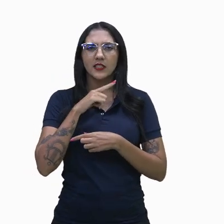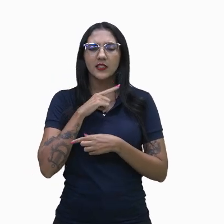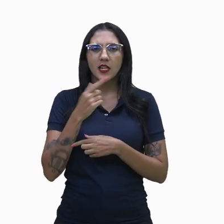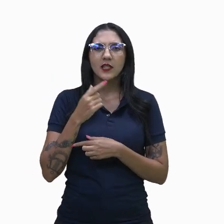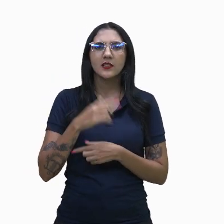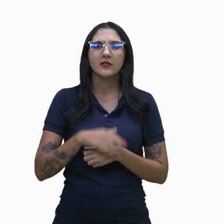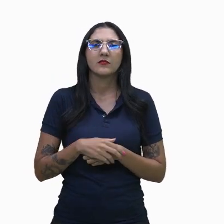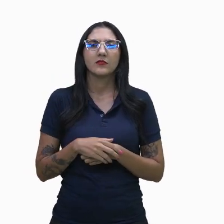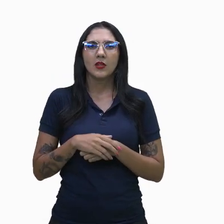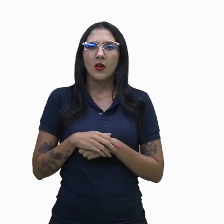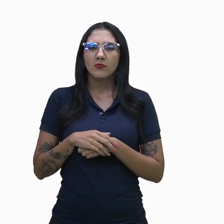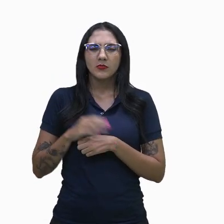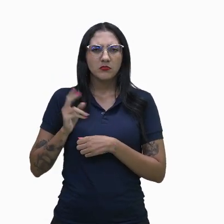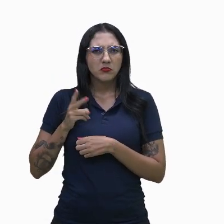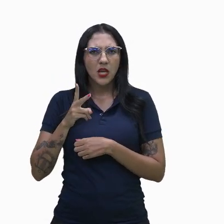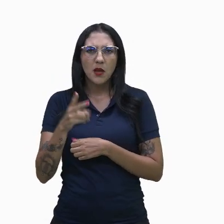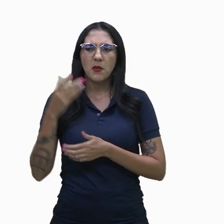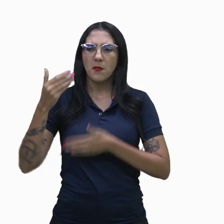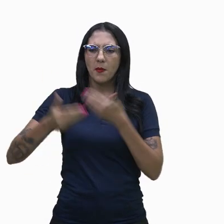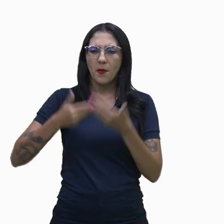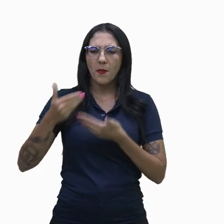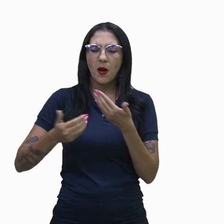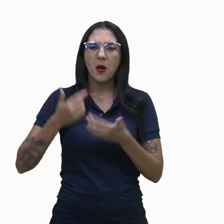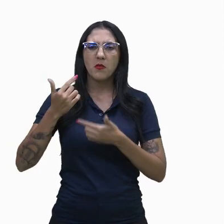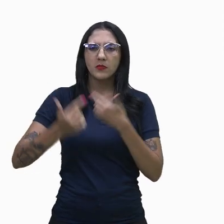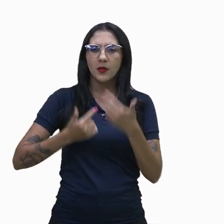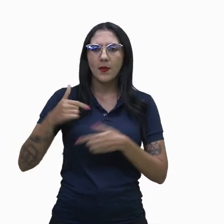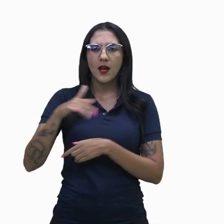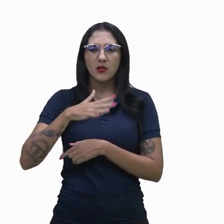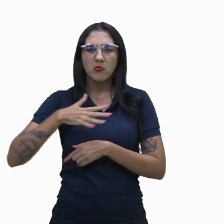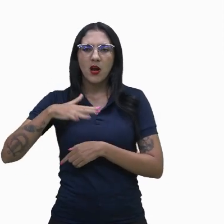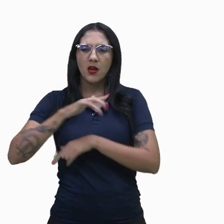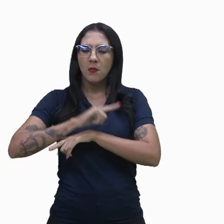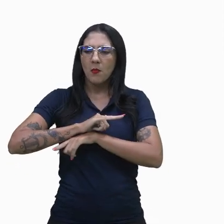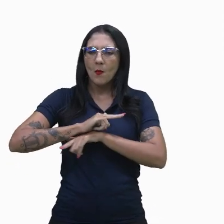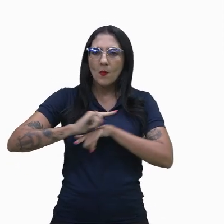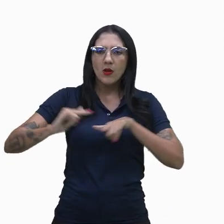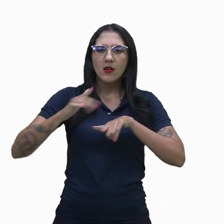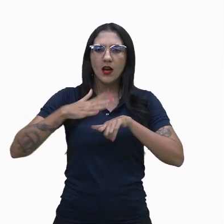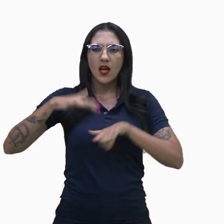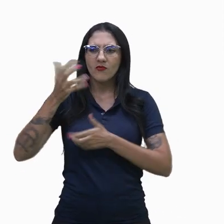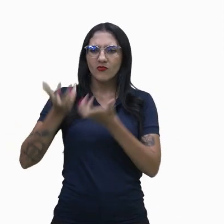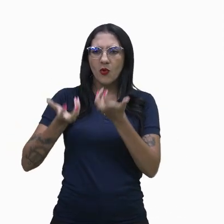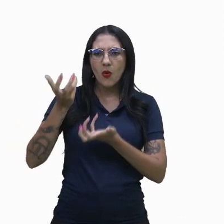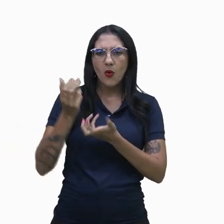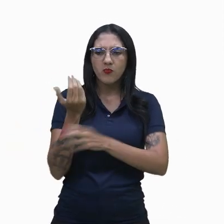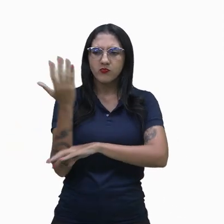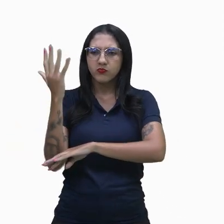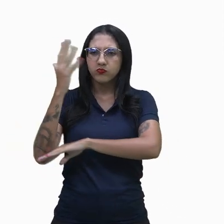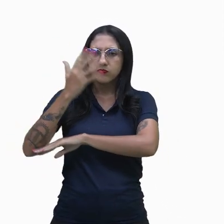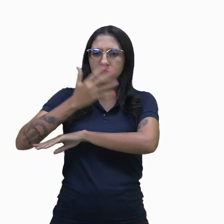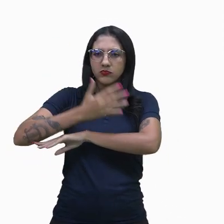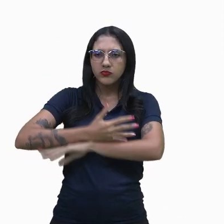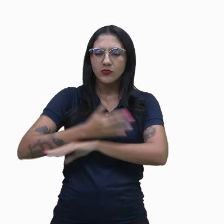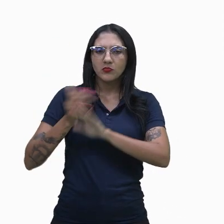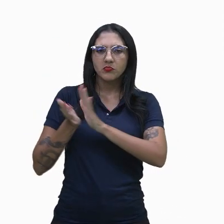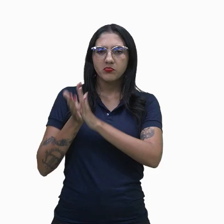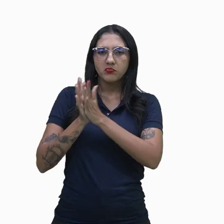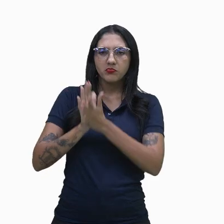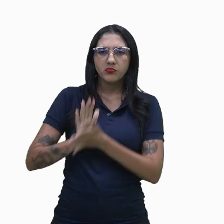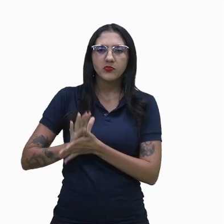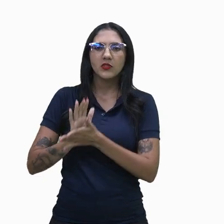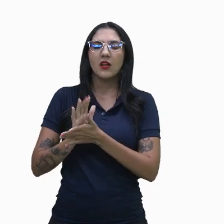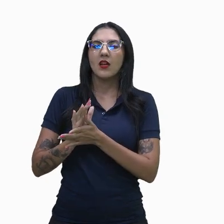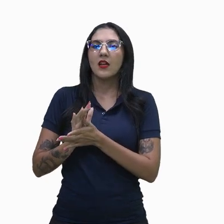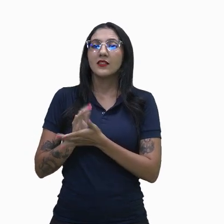atividades econômicas, né? Retratado ali pelas queimadas, pelo desmatamento. E isso muitas das vezes ocorre de